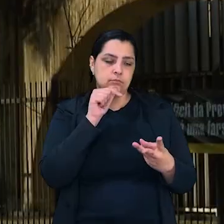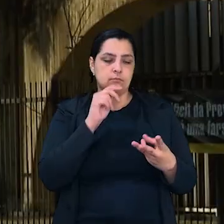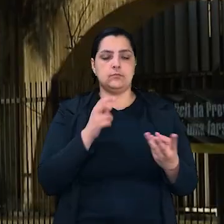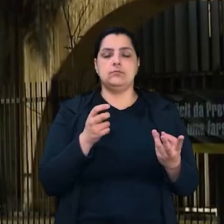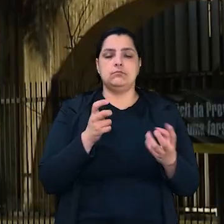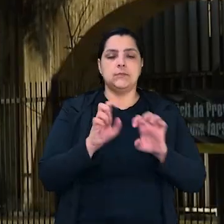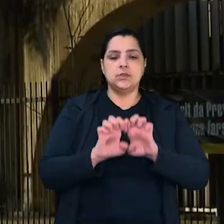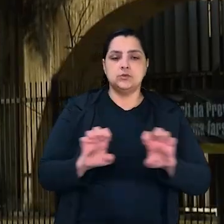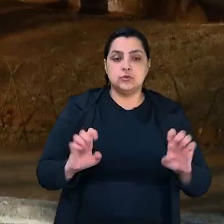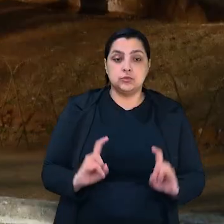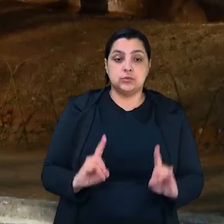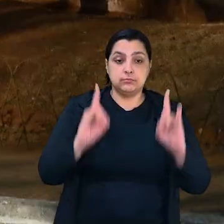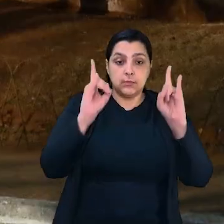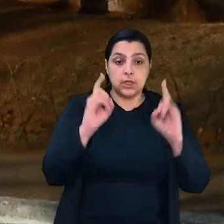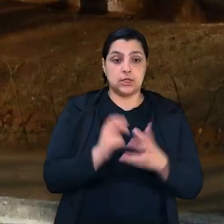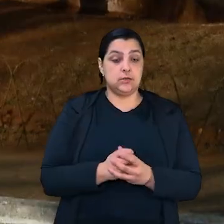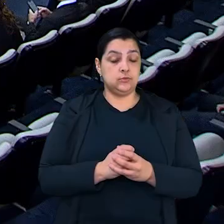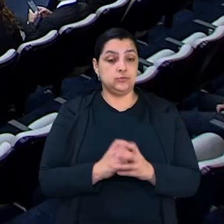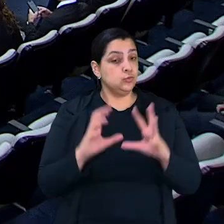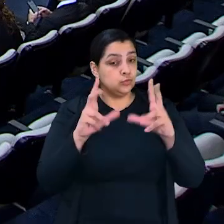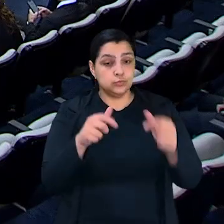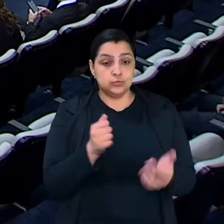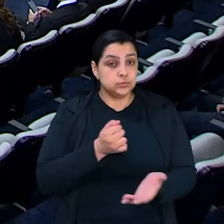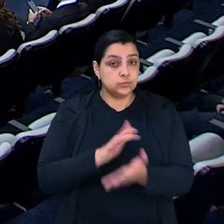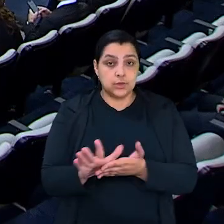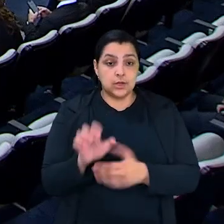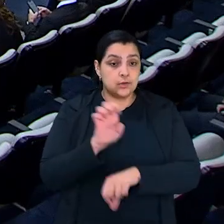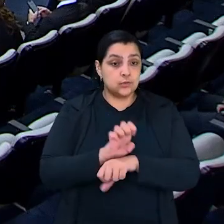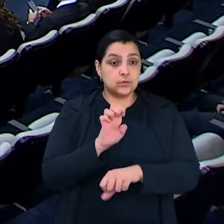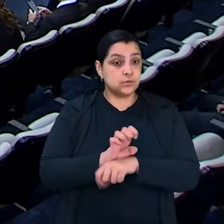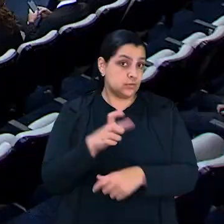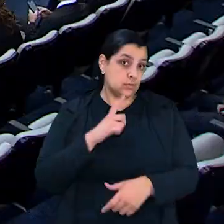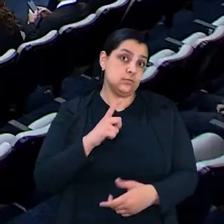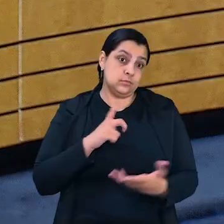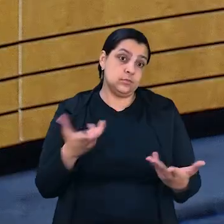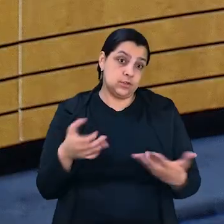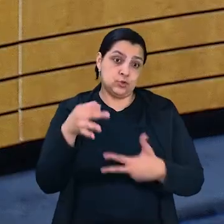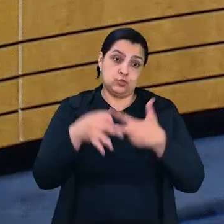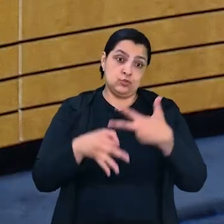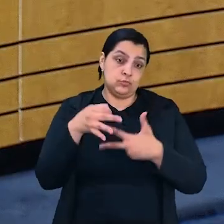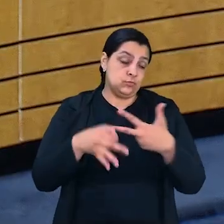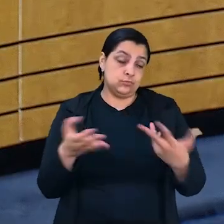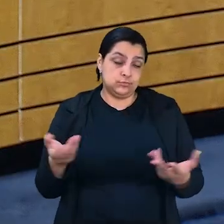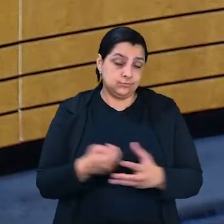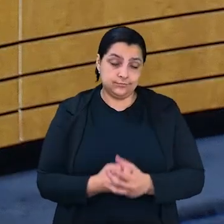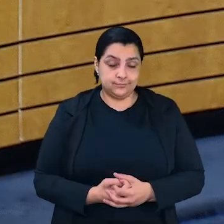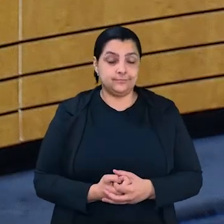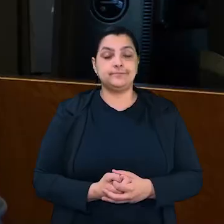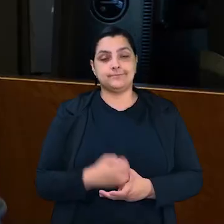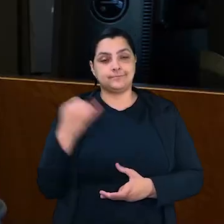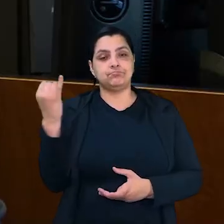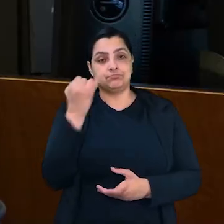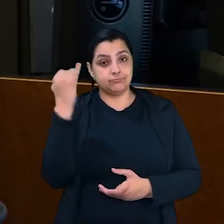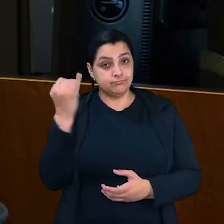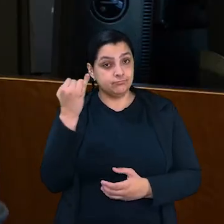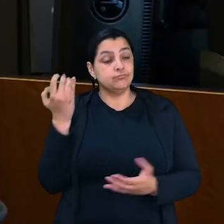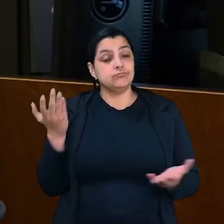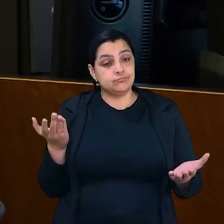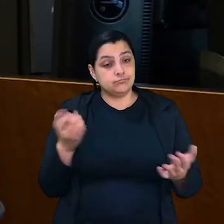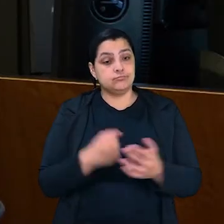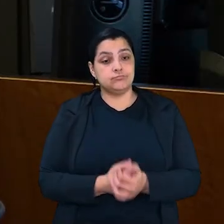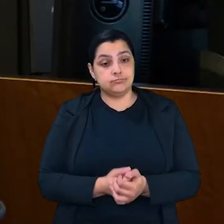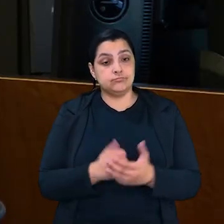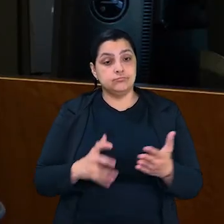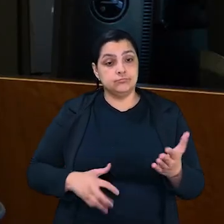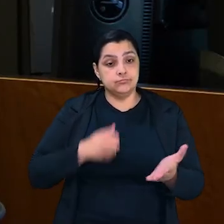luz, água, estrutura predial. Tudo isso são gastos que o Estado tem, o Poder Judiciário tem. Então, a